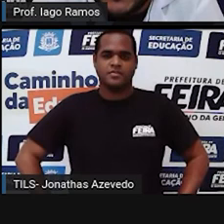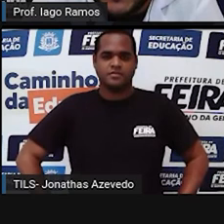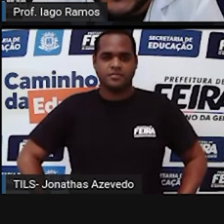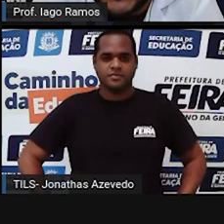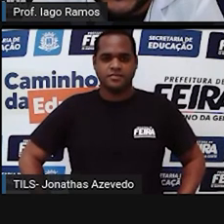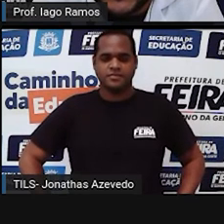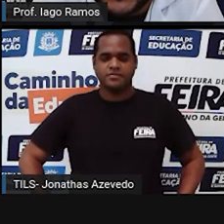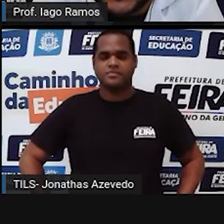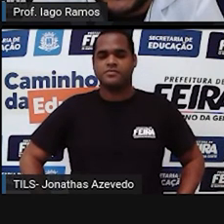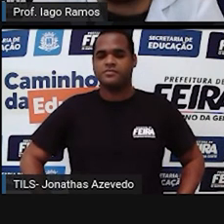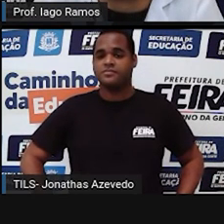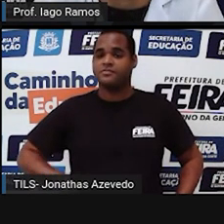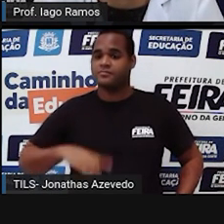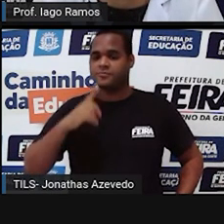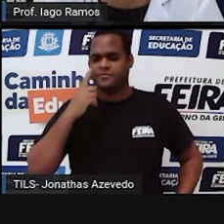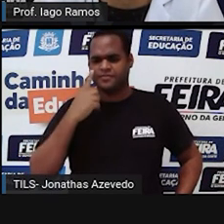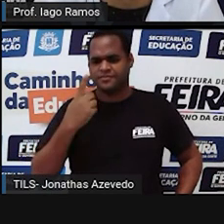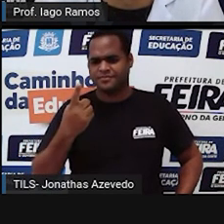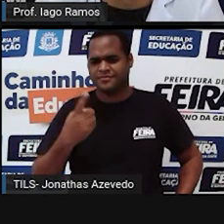só.